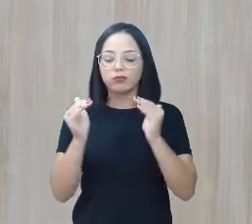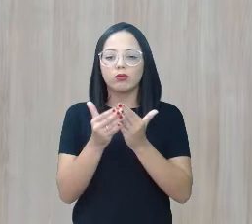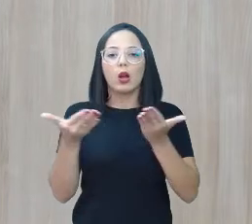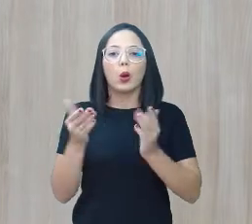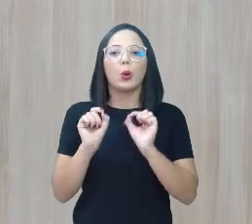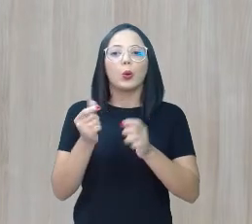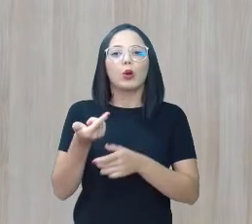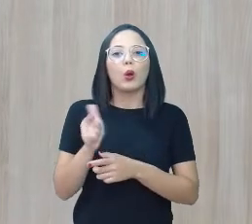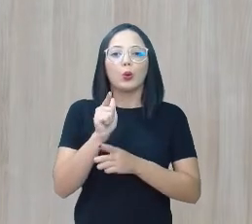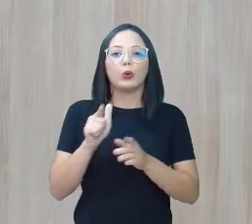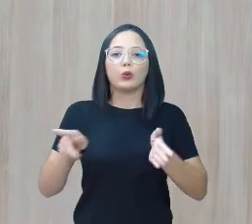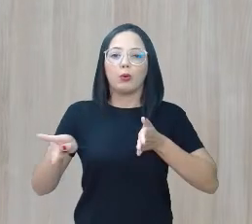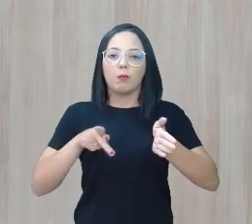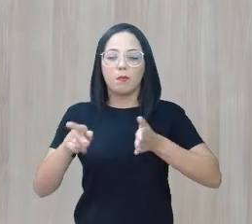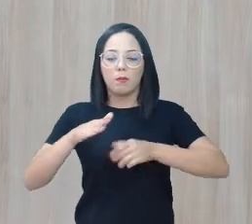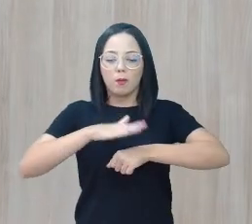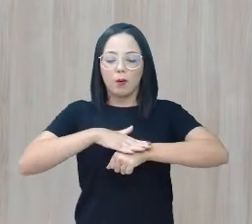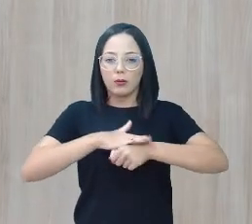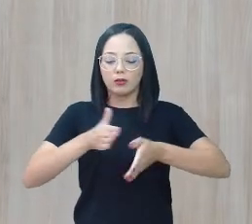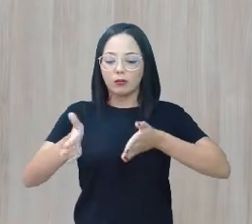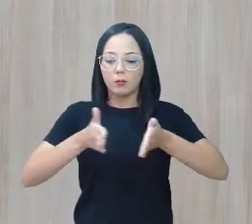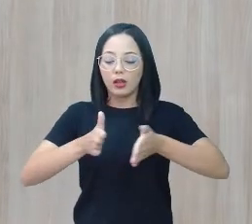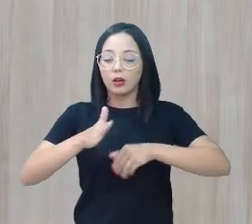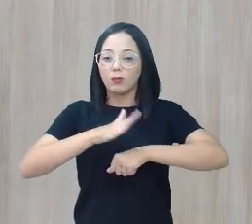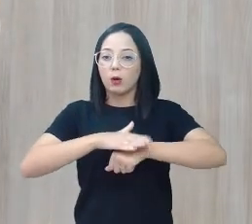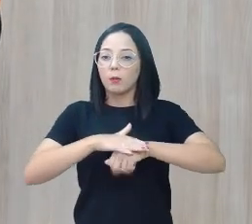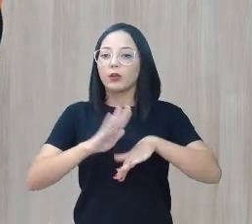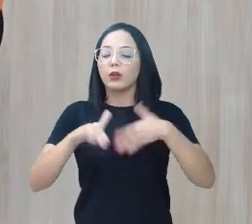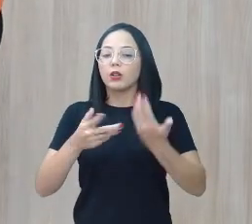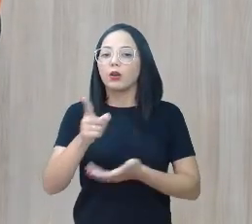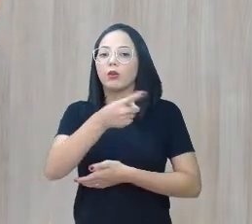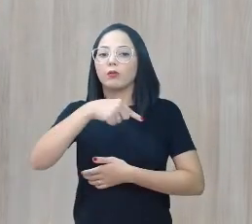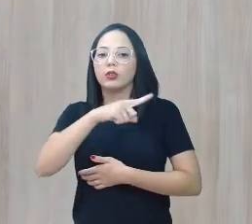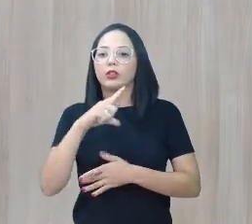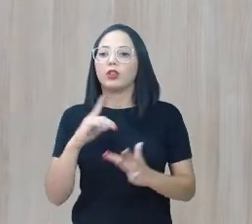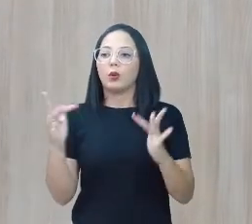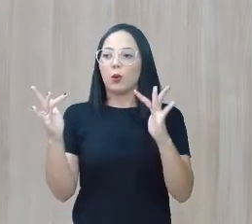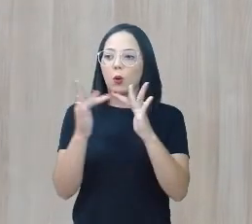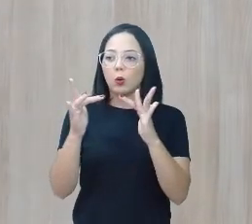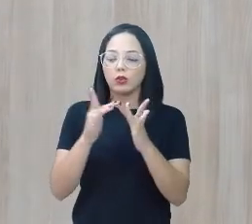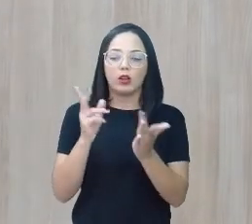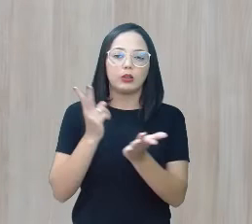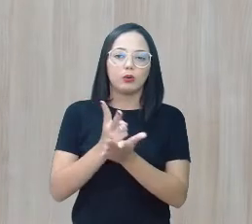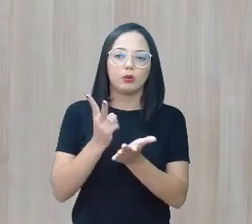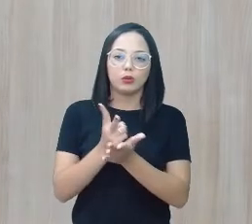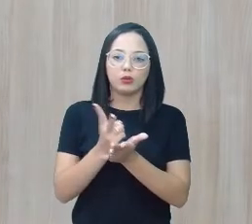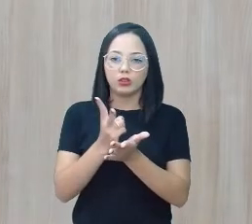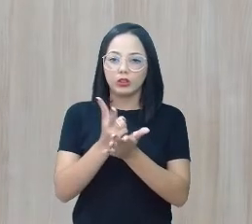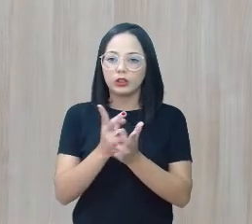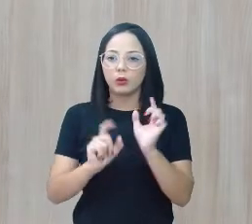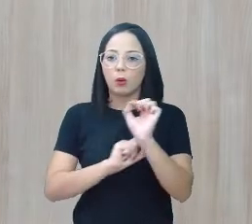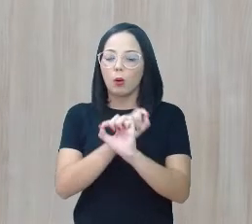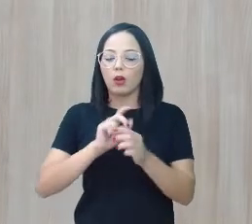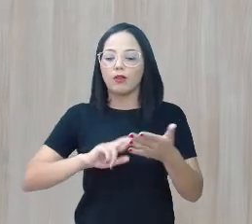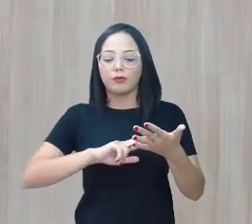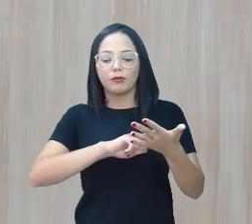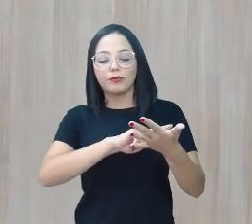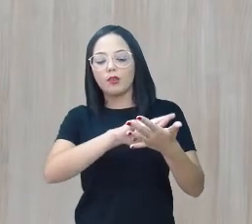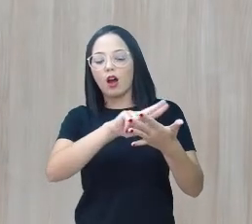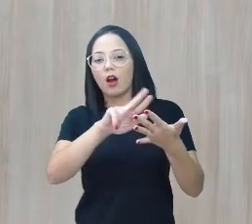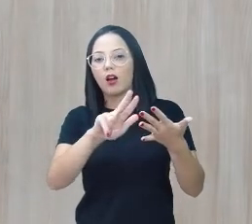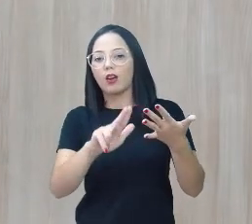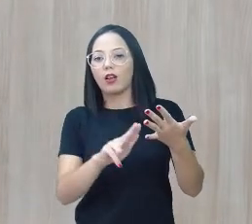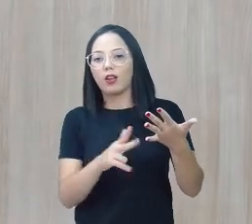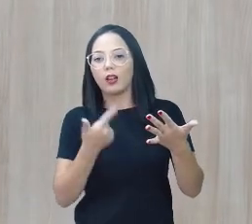em um outro tempo. Então, vocês estarão tendo esse contato constante com essas